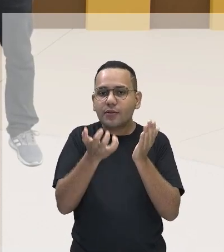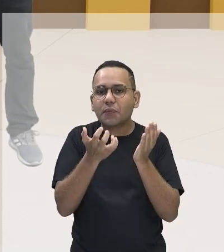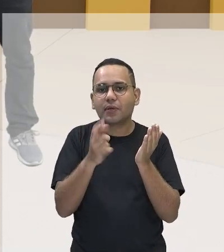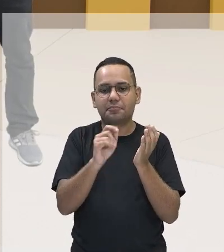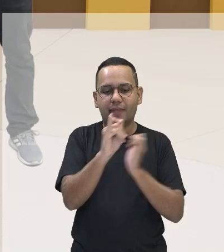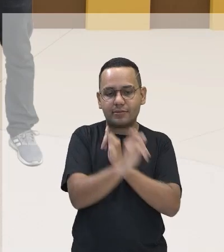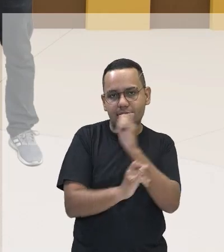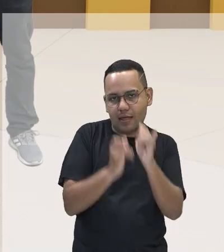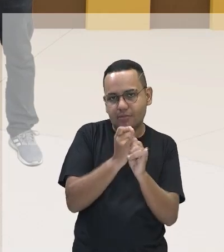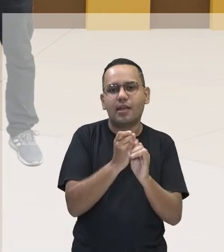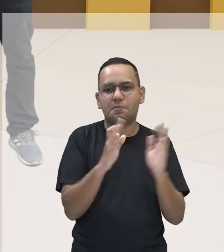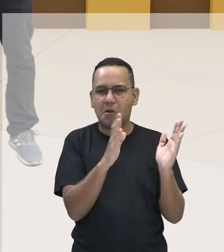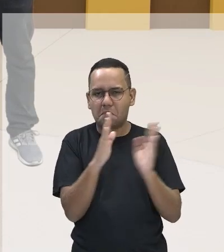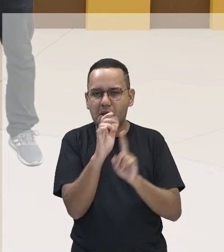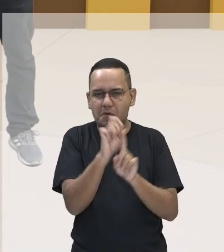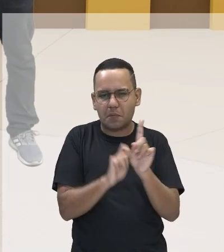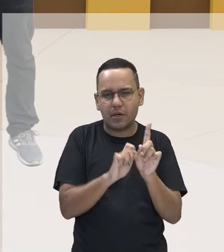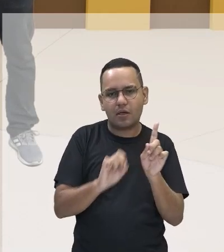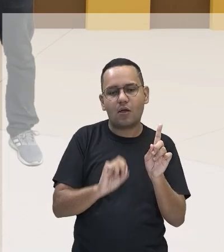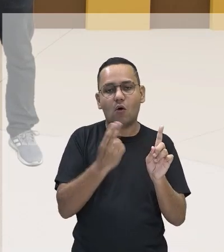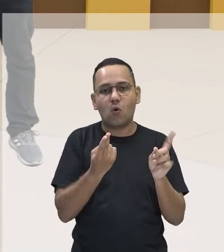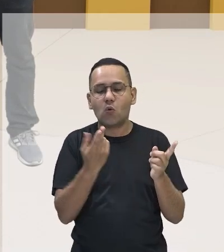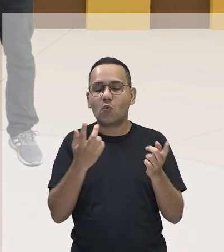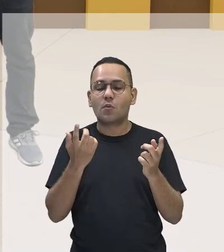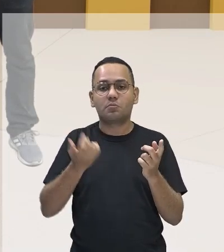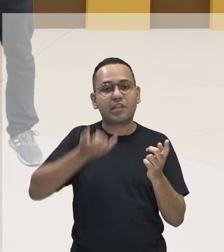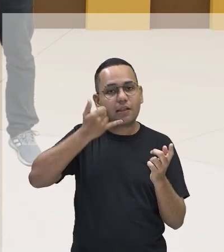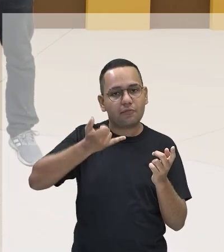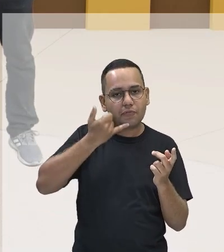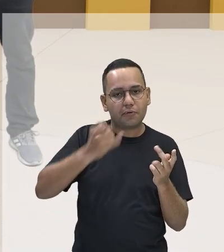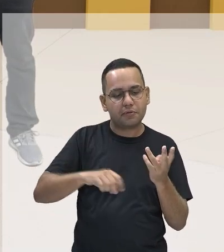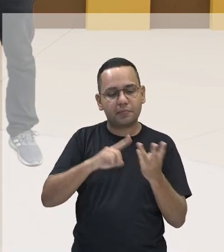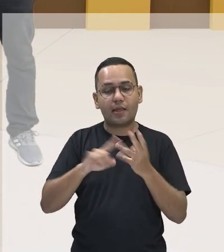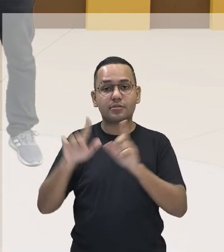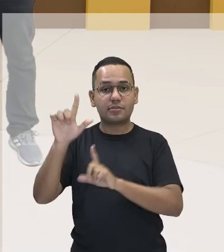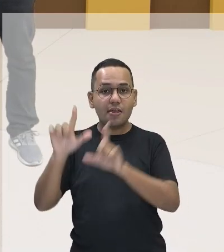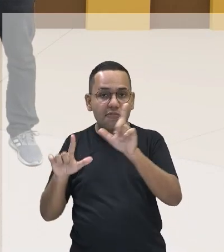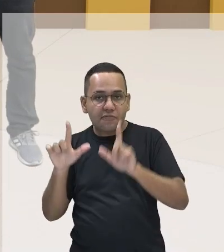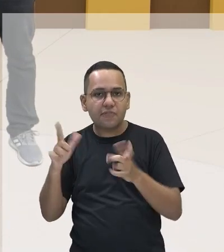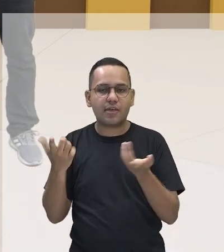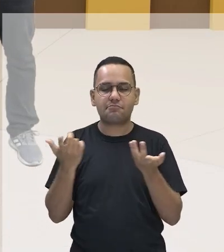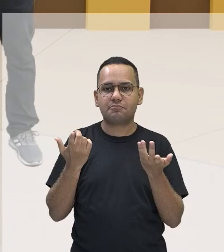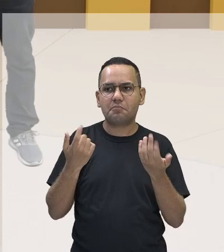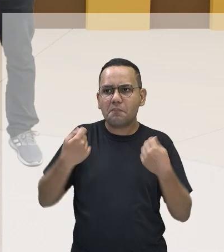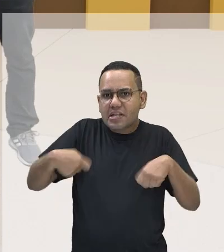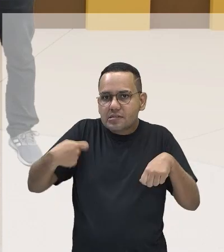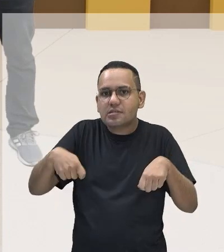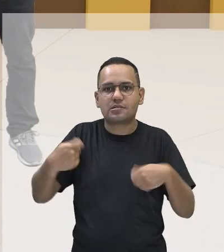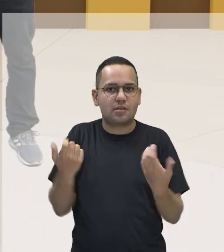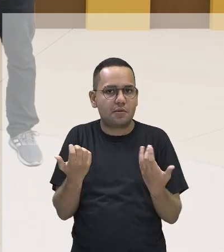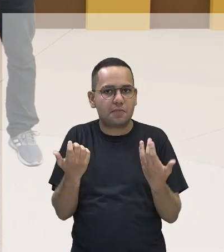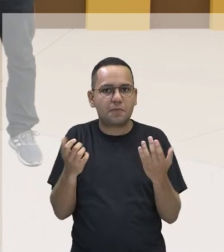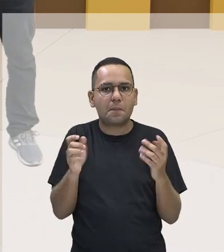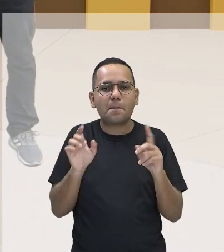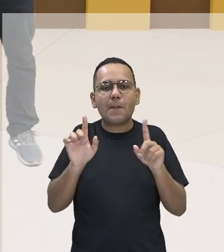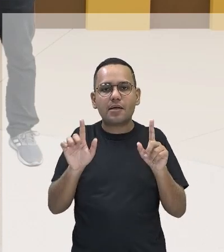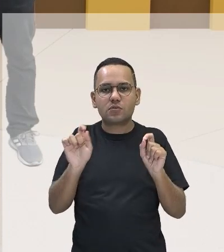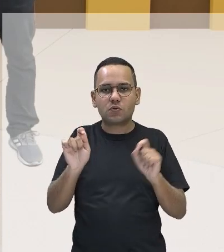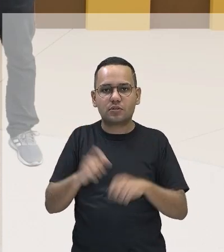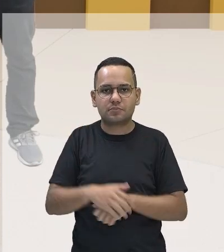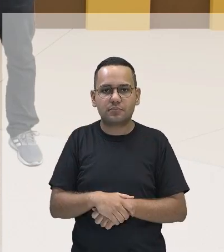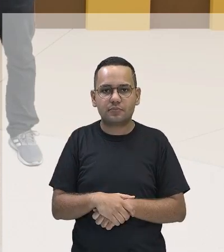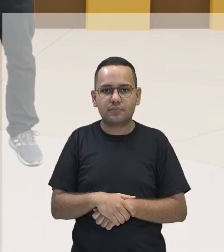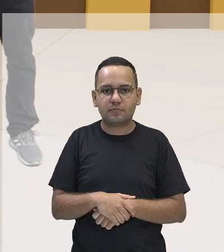bom, né? A gente precisa, claro que a gente precisa de lazer, a gente precisa de entretenimento, mas às vezes a gente acaba querendo